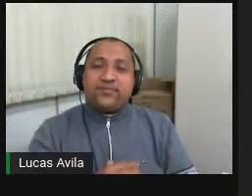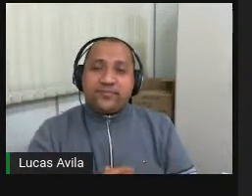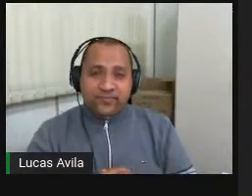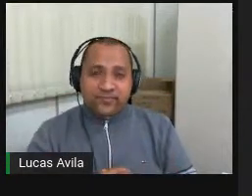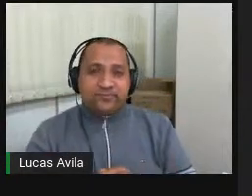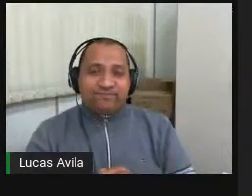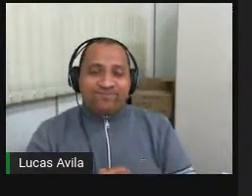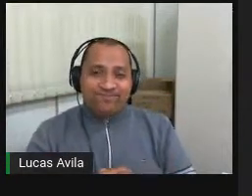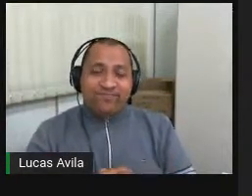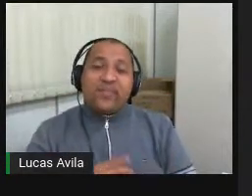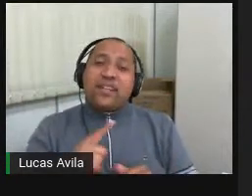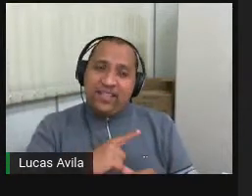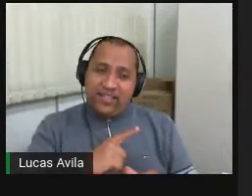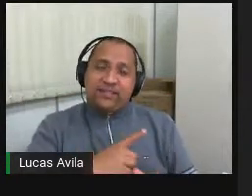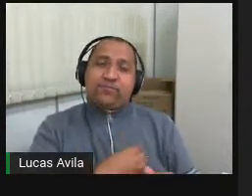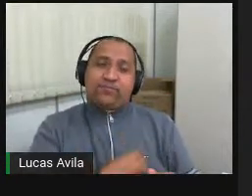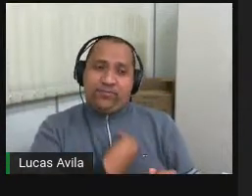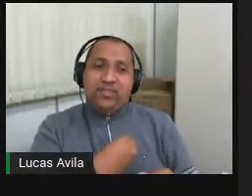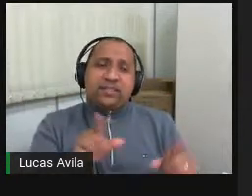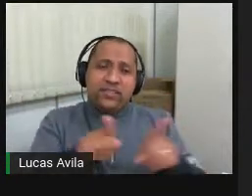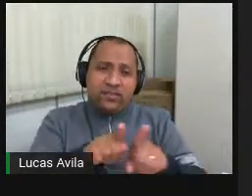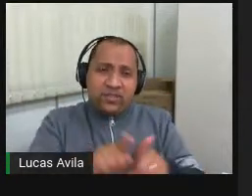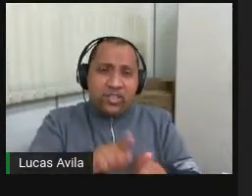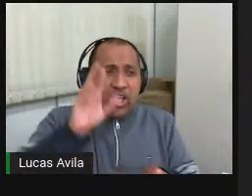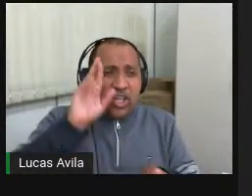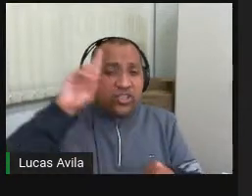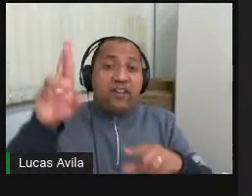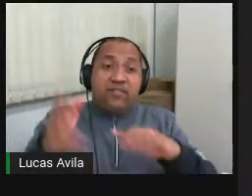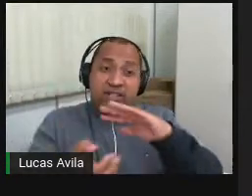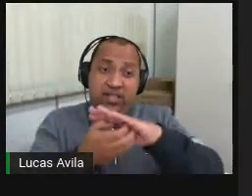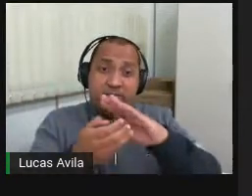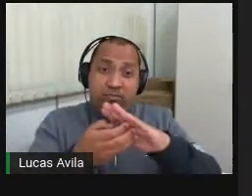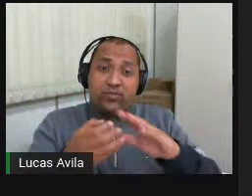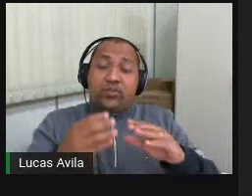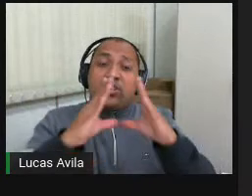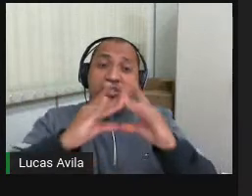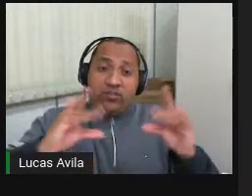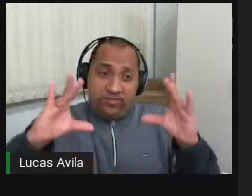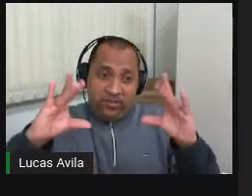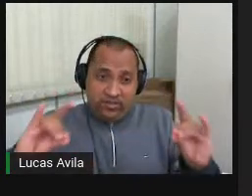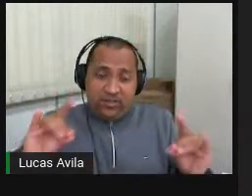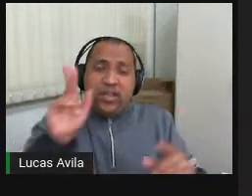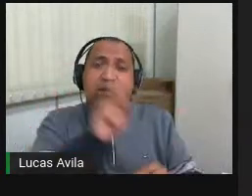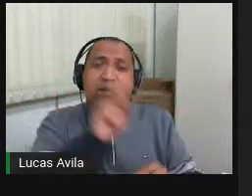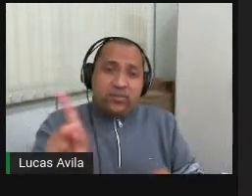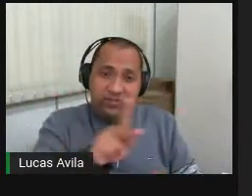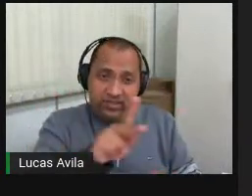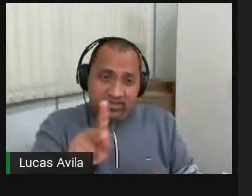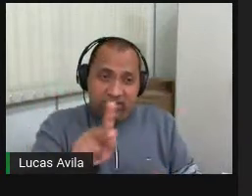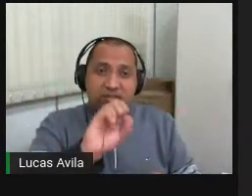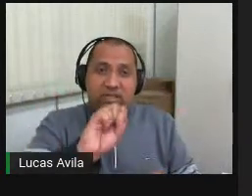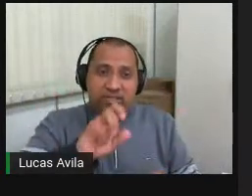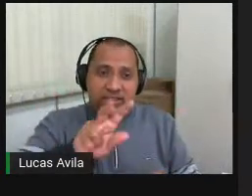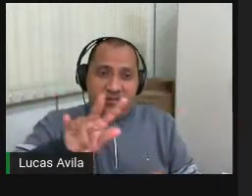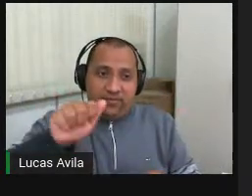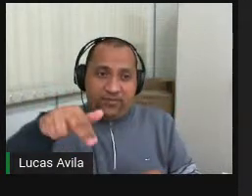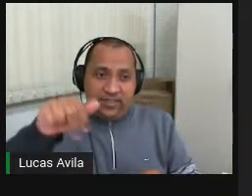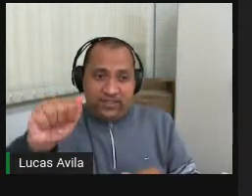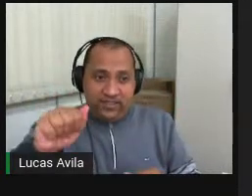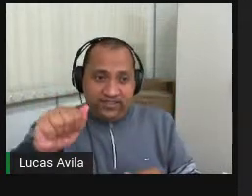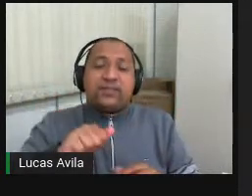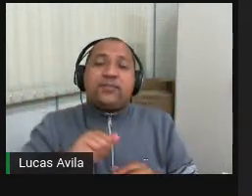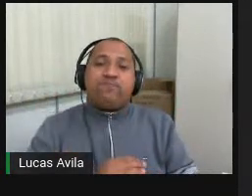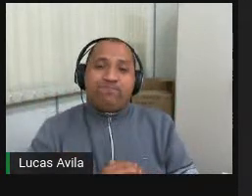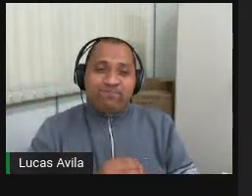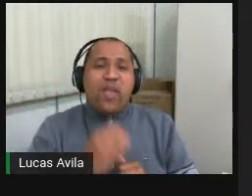Presente também a senhora diretora do campus Jaguarão, professora Silvana Maria Gritti. Boa tarde a